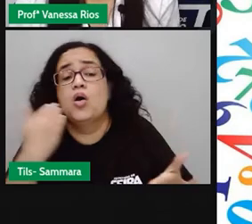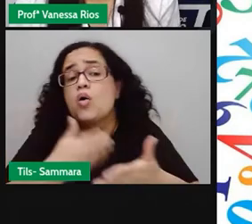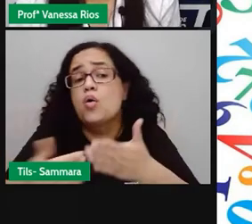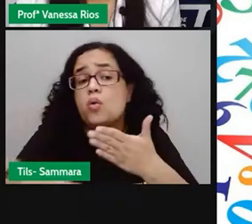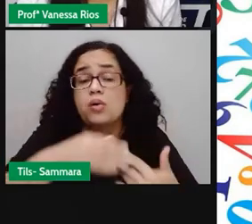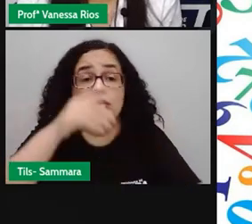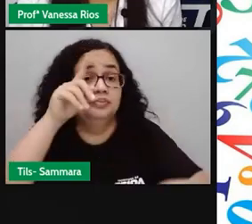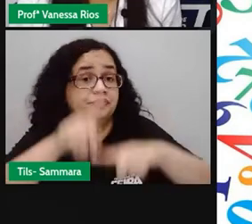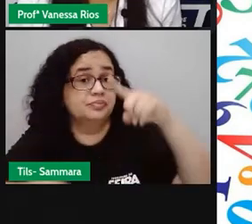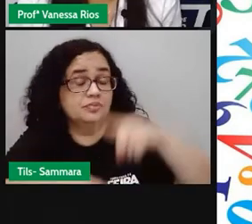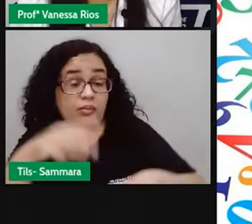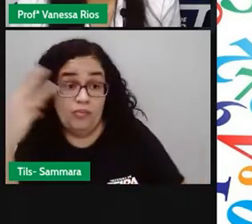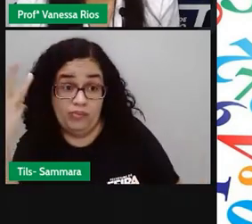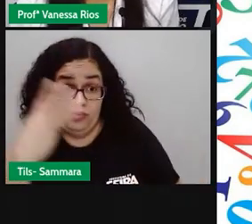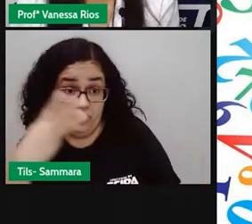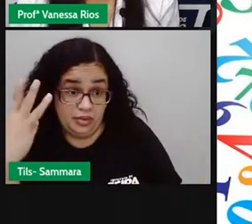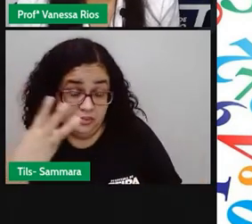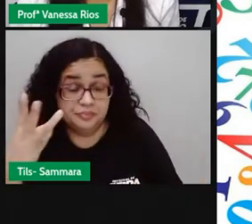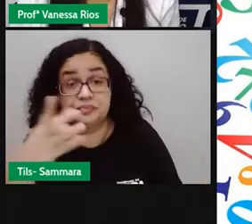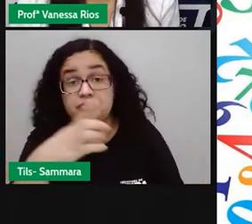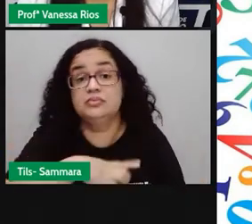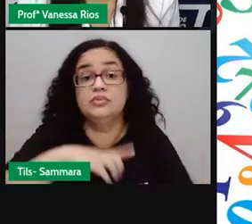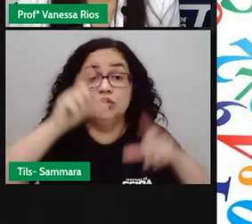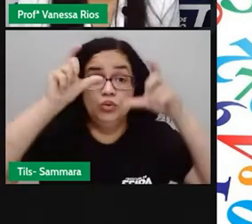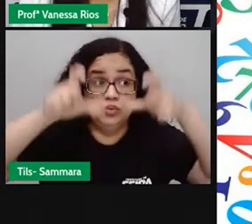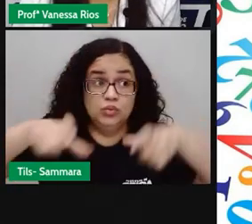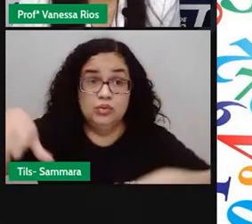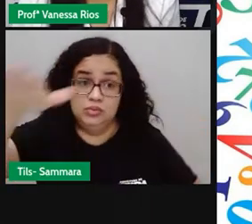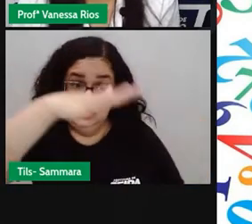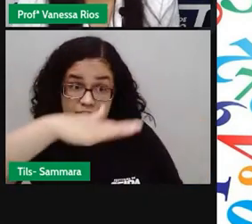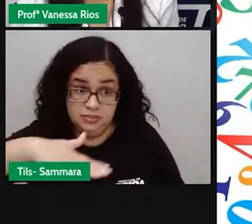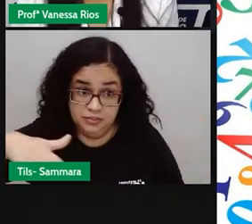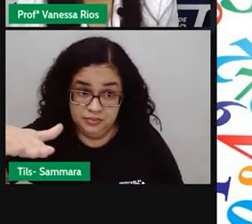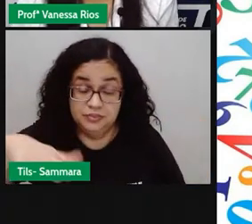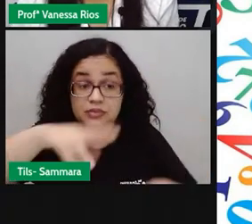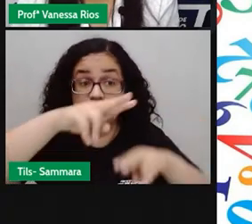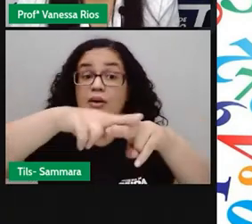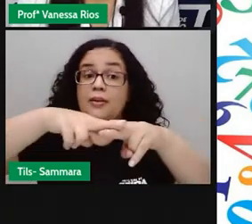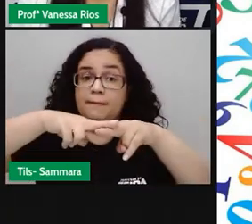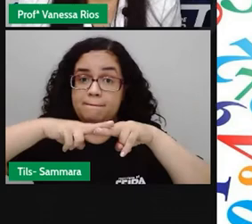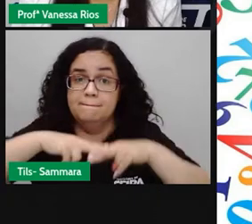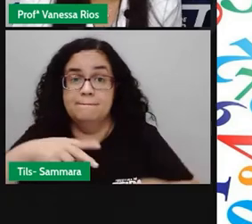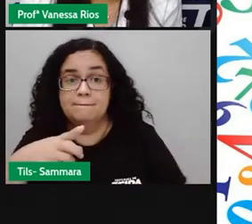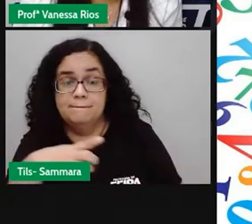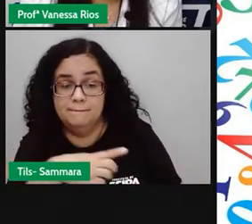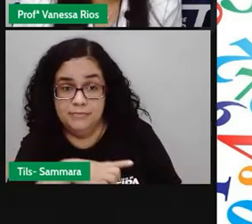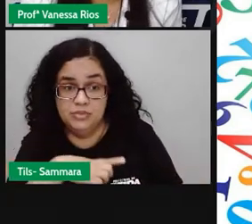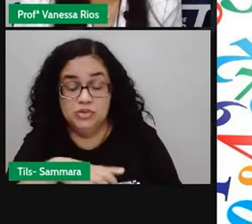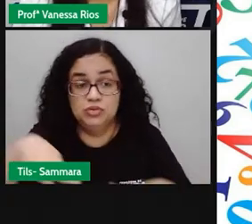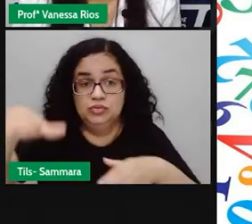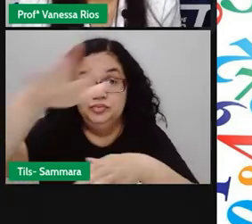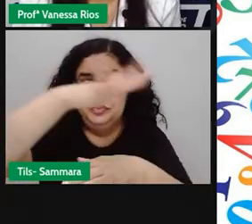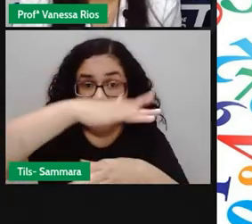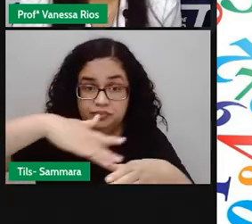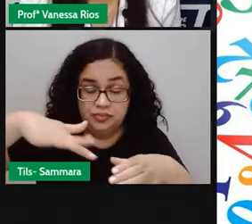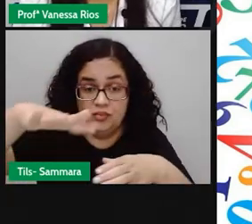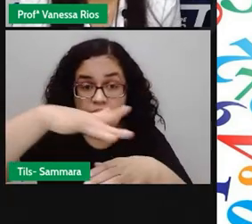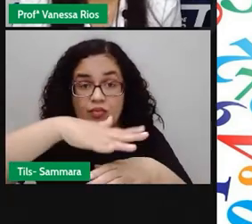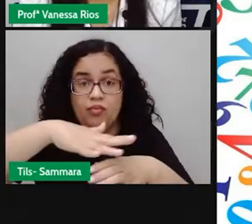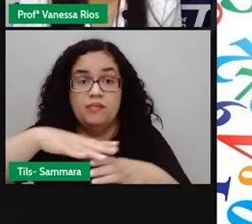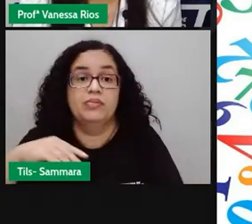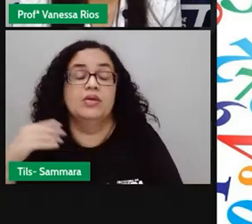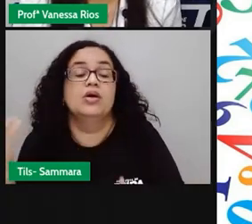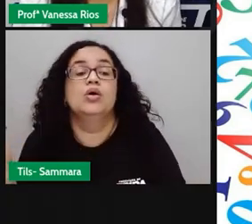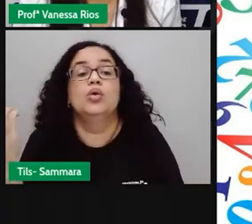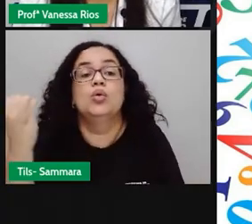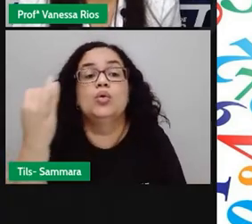qualquer objeto tridimensional ocupa lugar no espaço e, por esse motivo, possui um volume, que representa